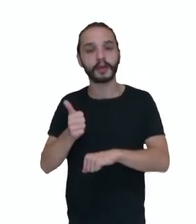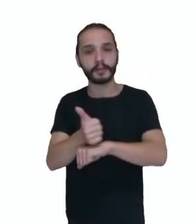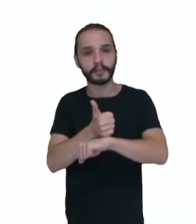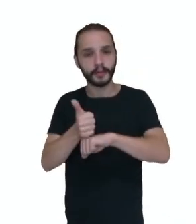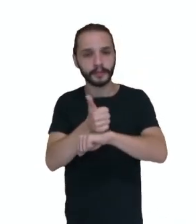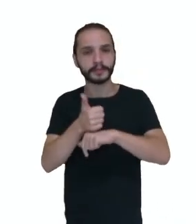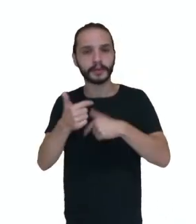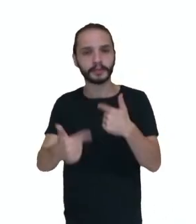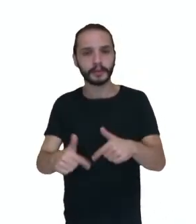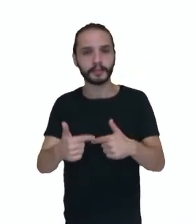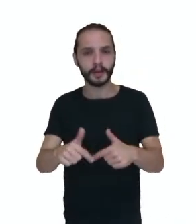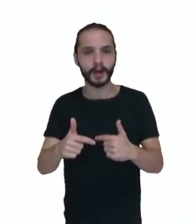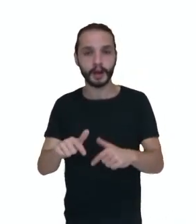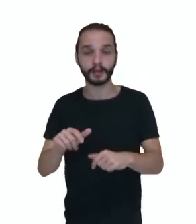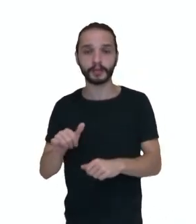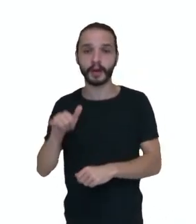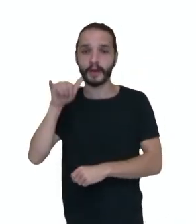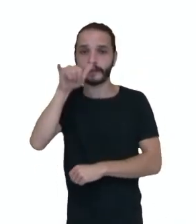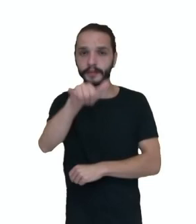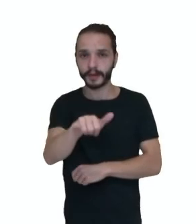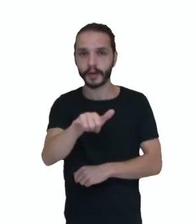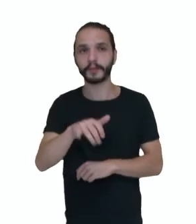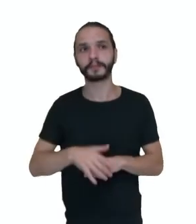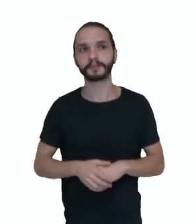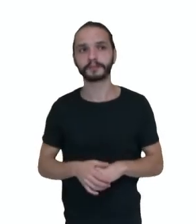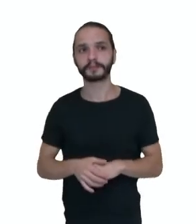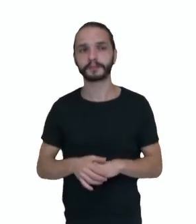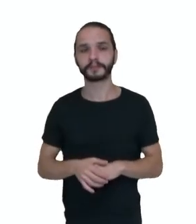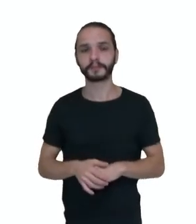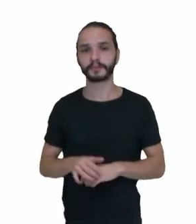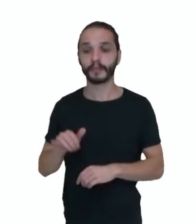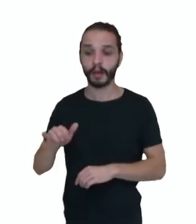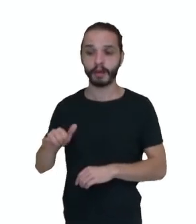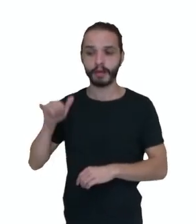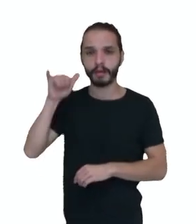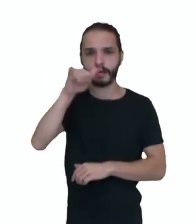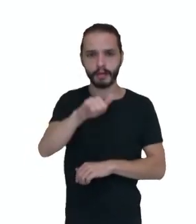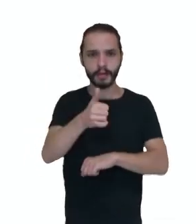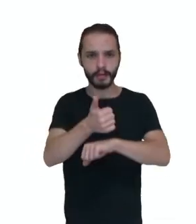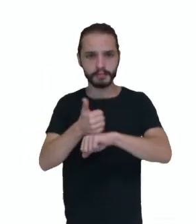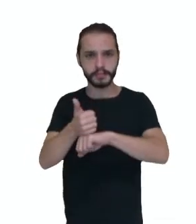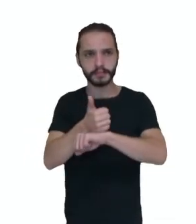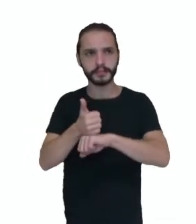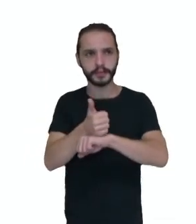essa atividade. Então nós vamos ter ali, entre as aeronautas, né,